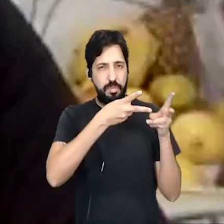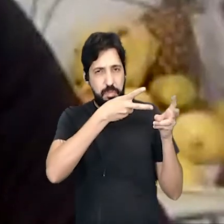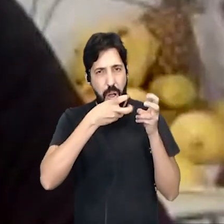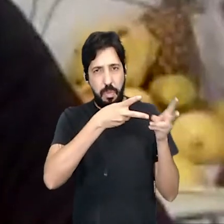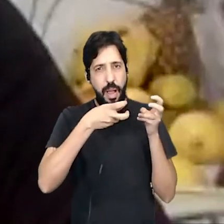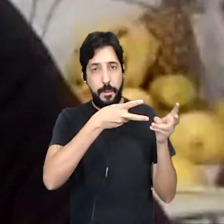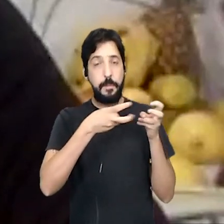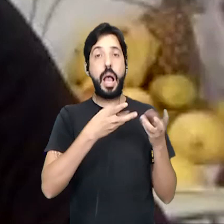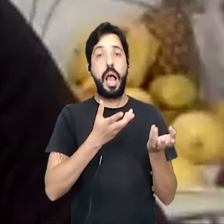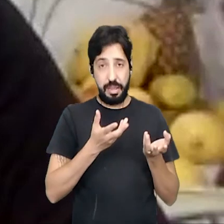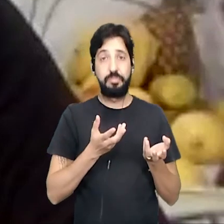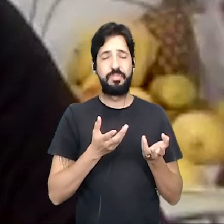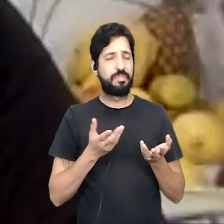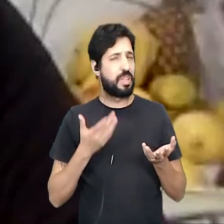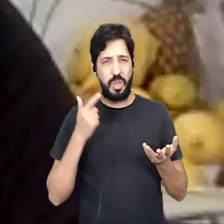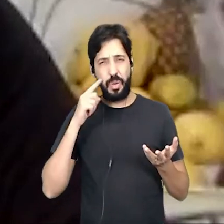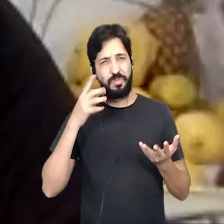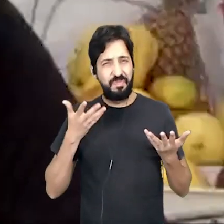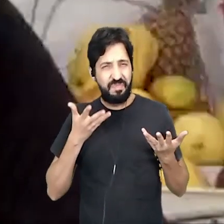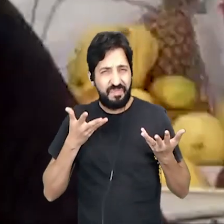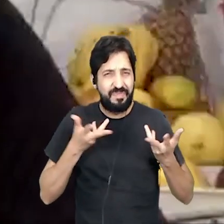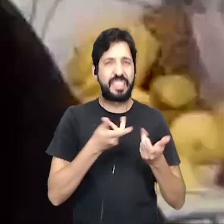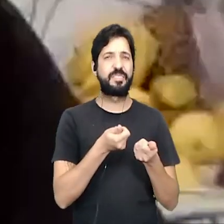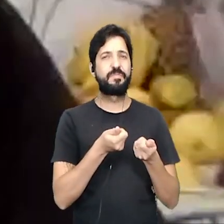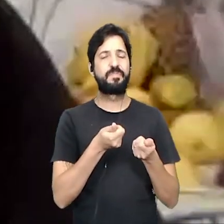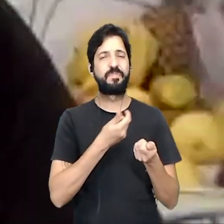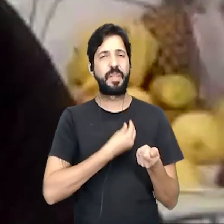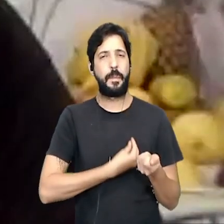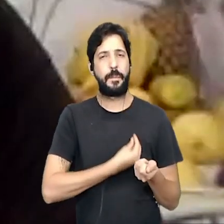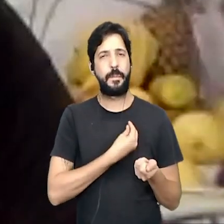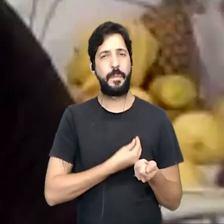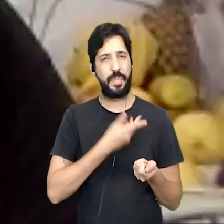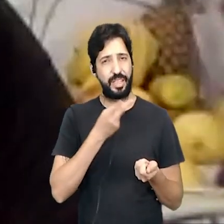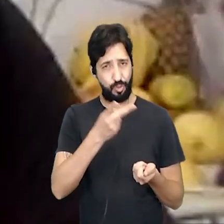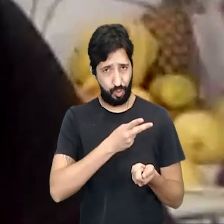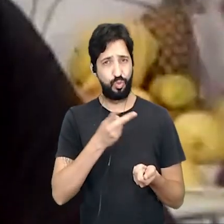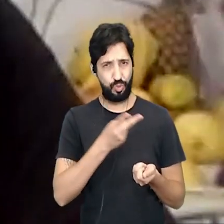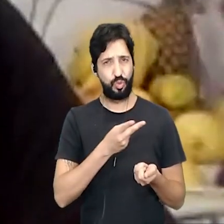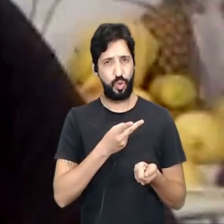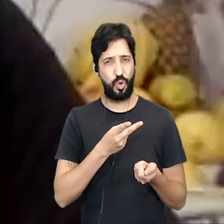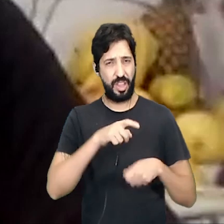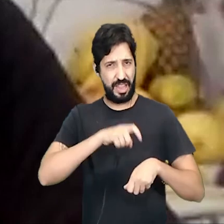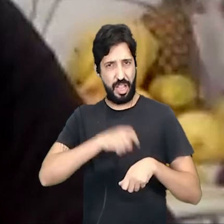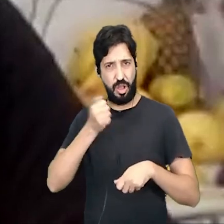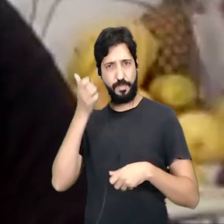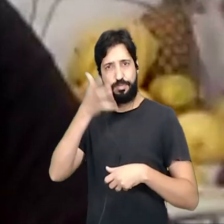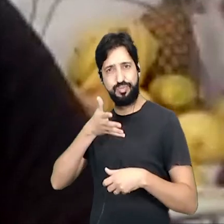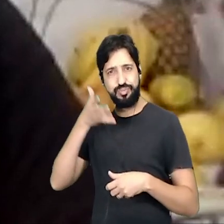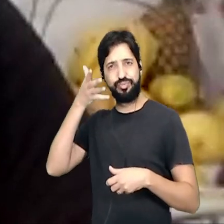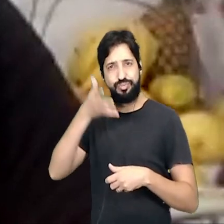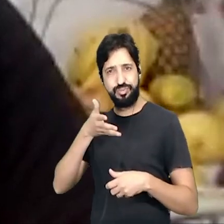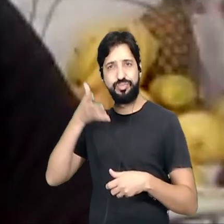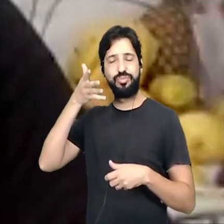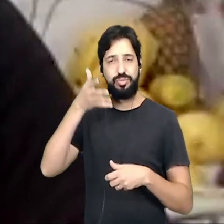aprendendo, e eu achava muito incrível assim, a presença tanto do Ailton quanto do Davi em